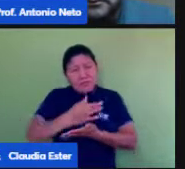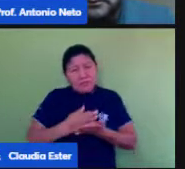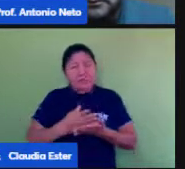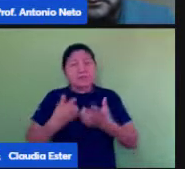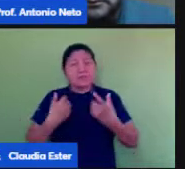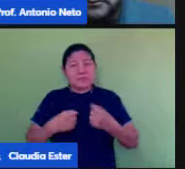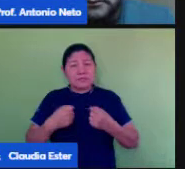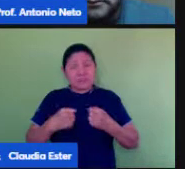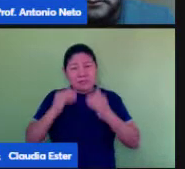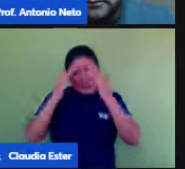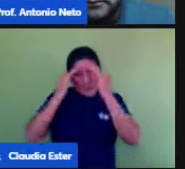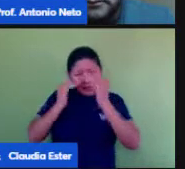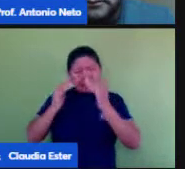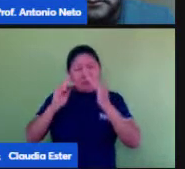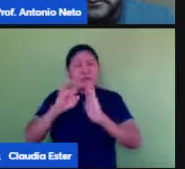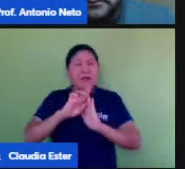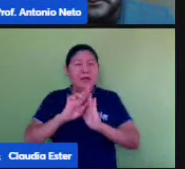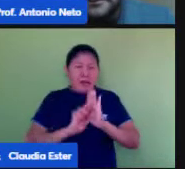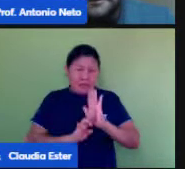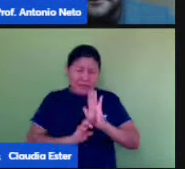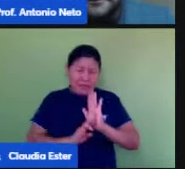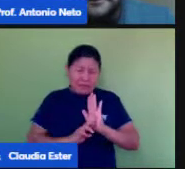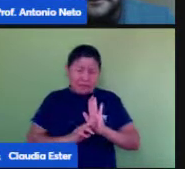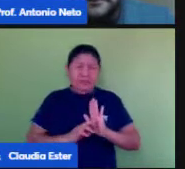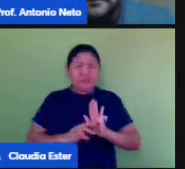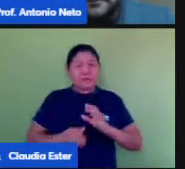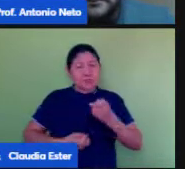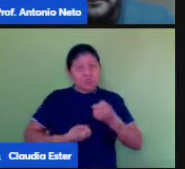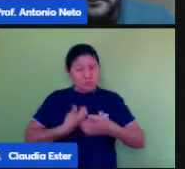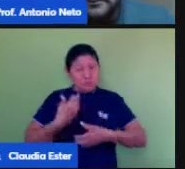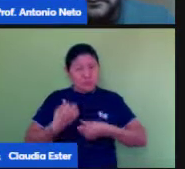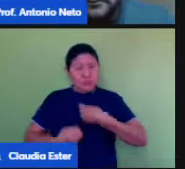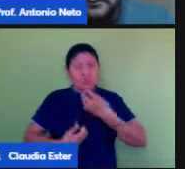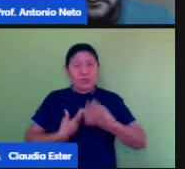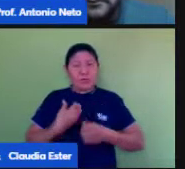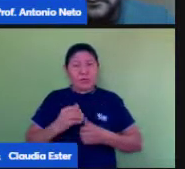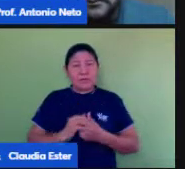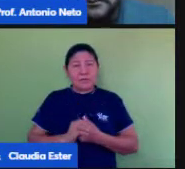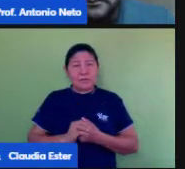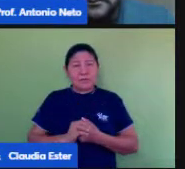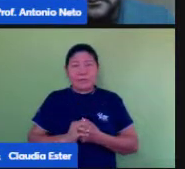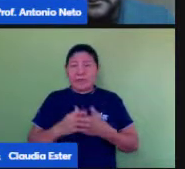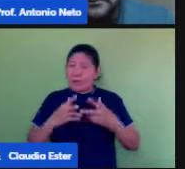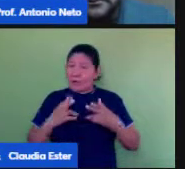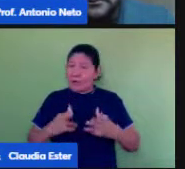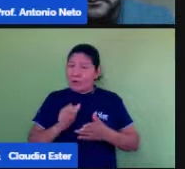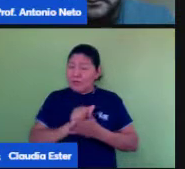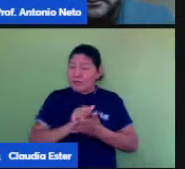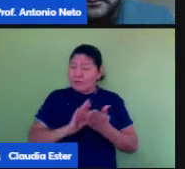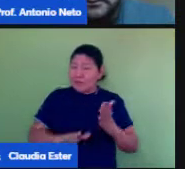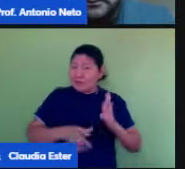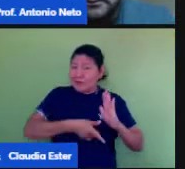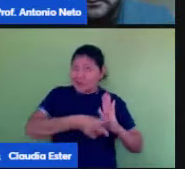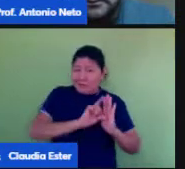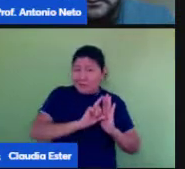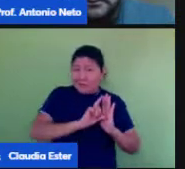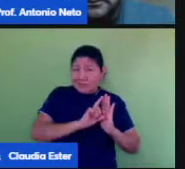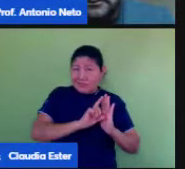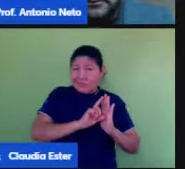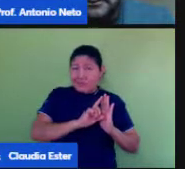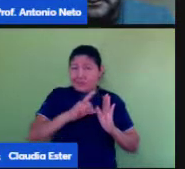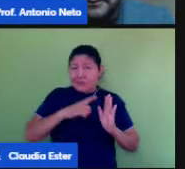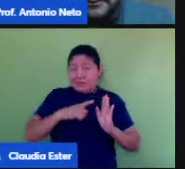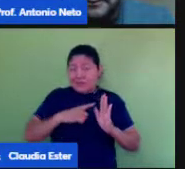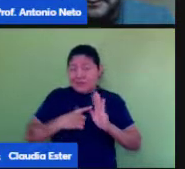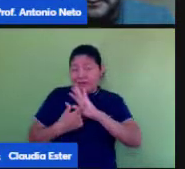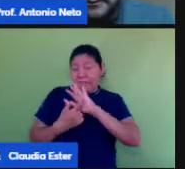do poema, rimas, estrofes e versos. Então, de acordo com a atividade 1, lá do segundo nível de